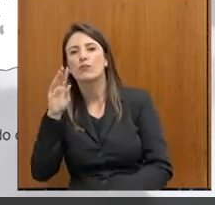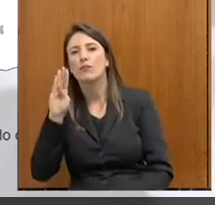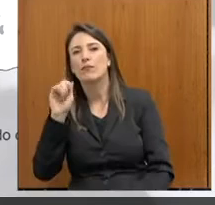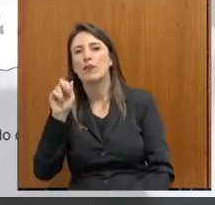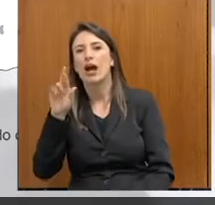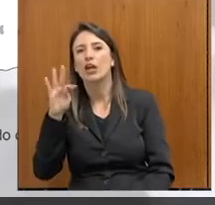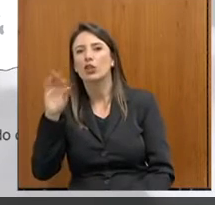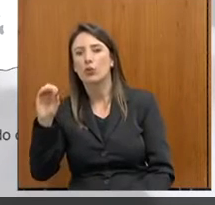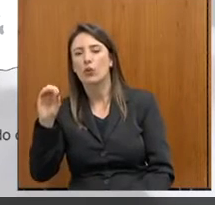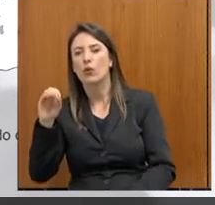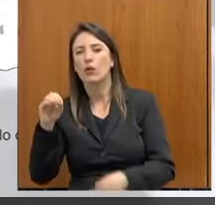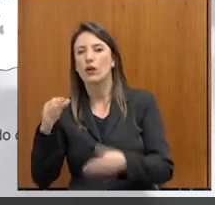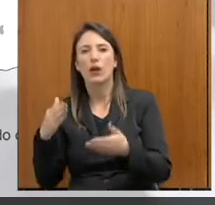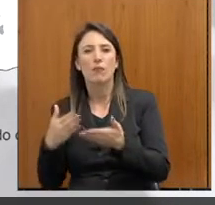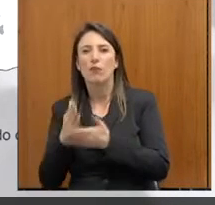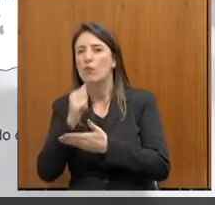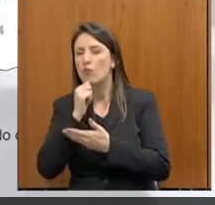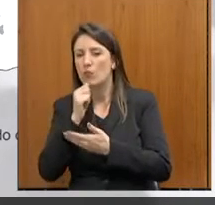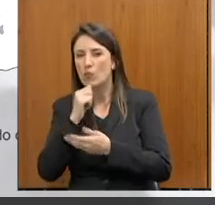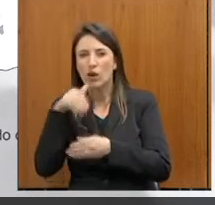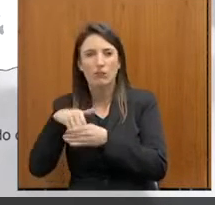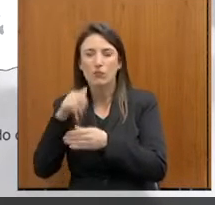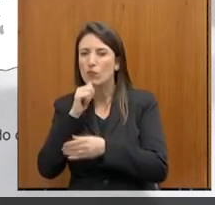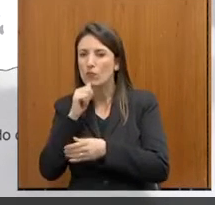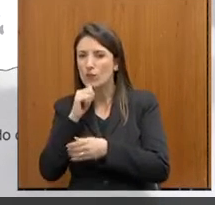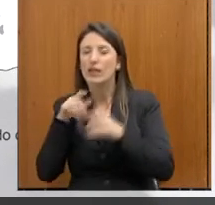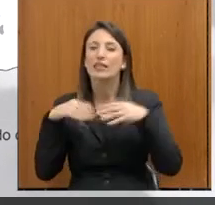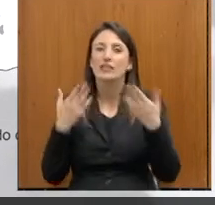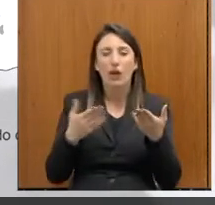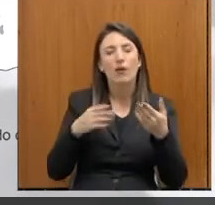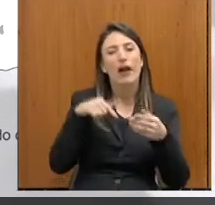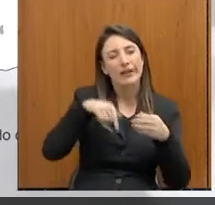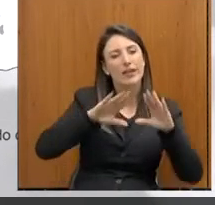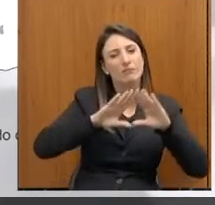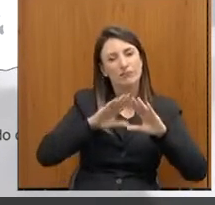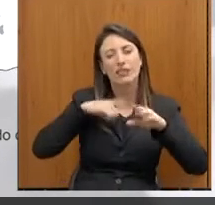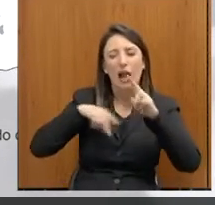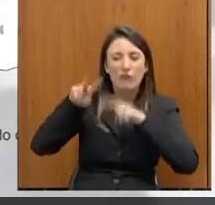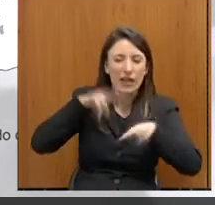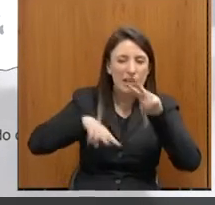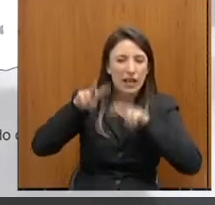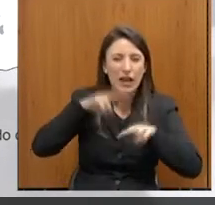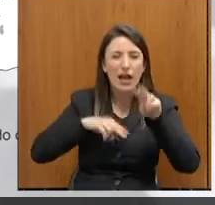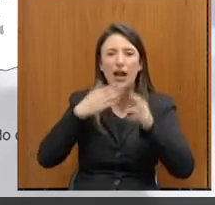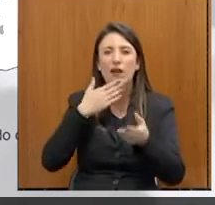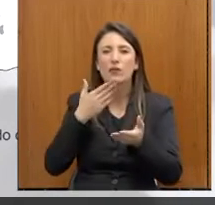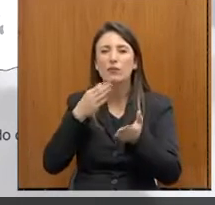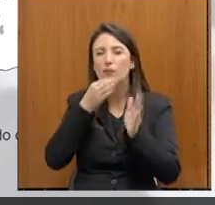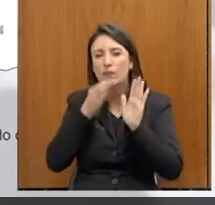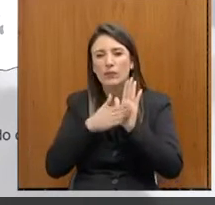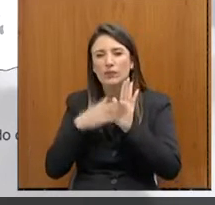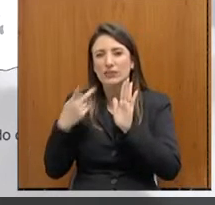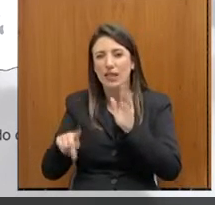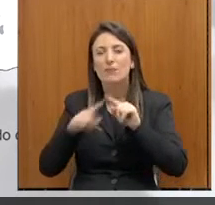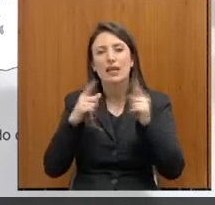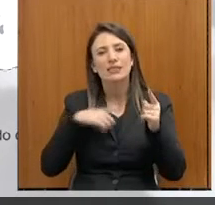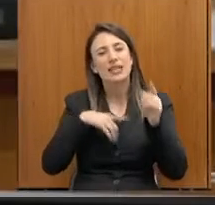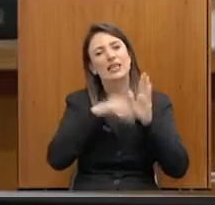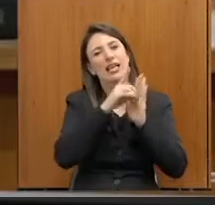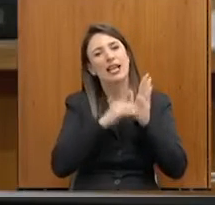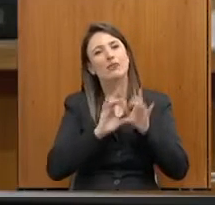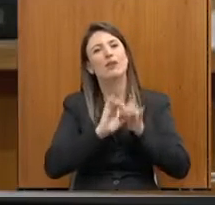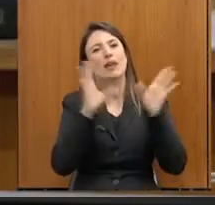casa mas enquanto pele a essa casa ainda vale o preto nós temos a um decreto de liberdade Econômica